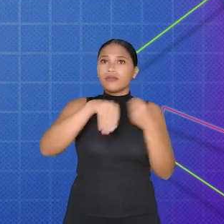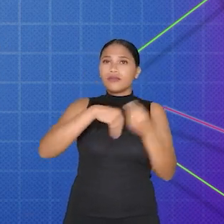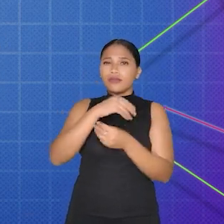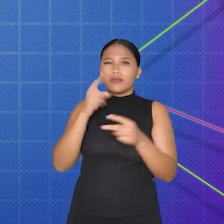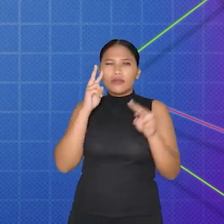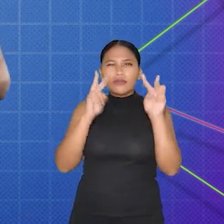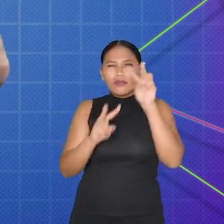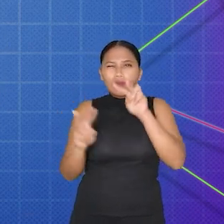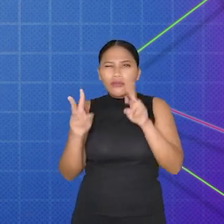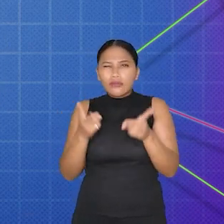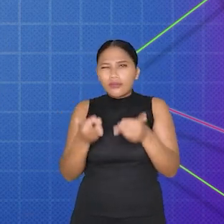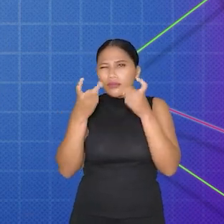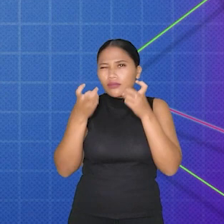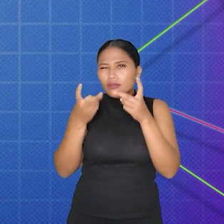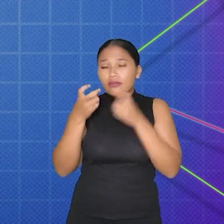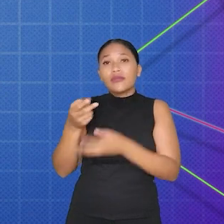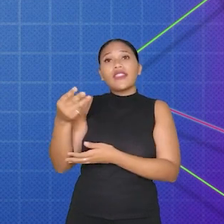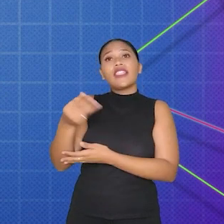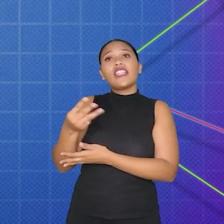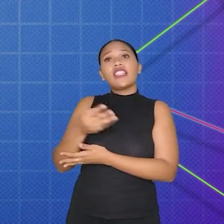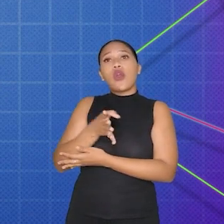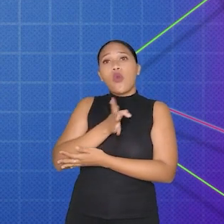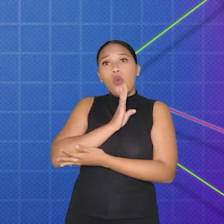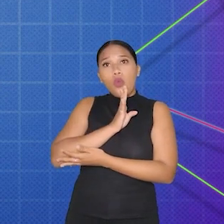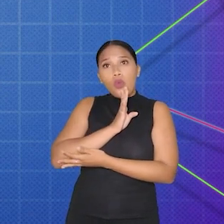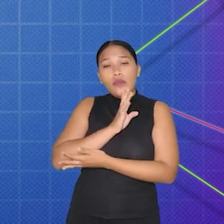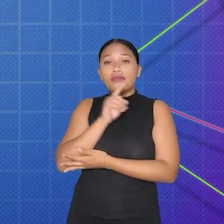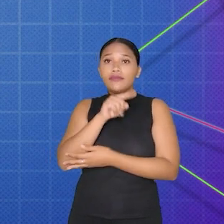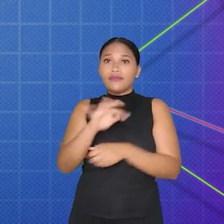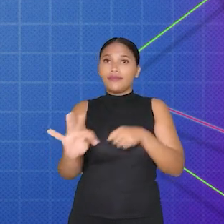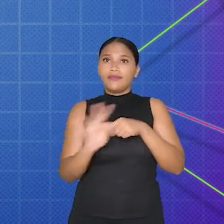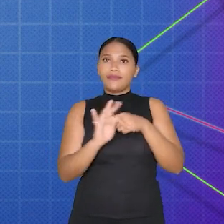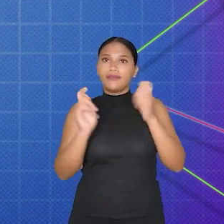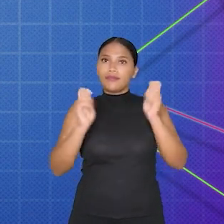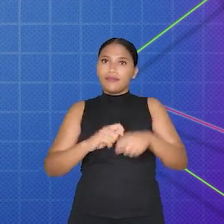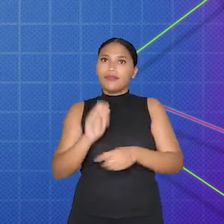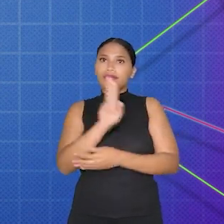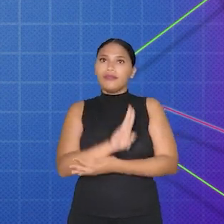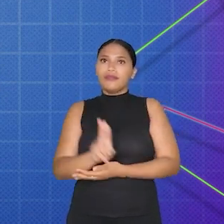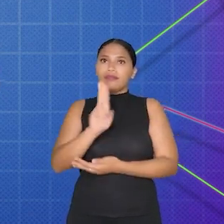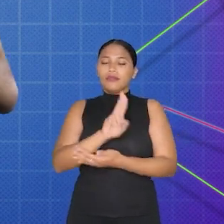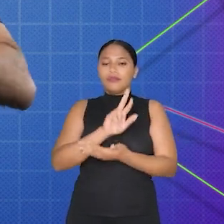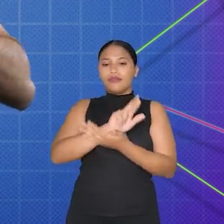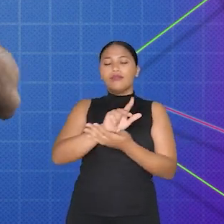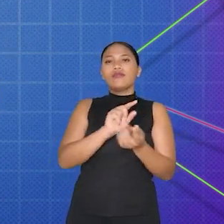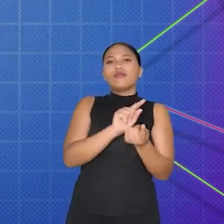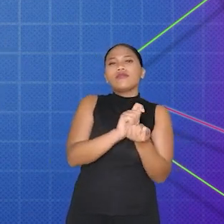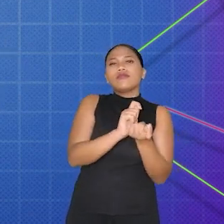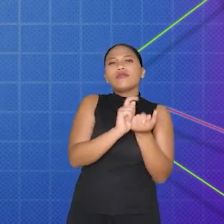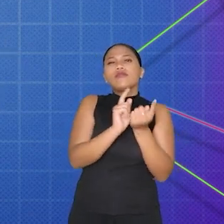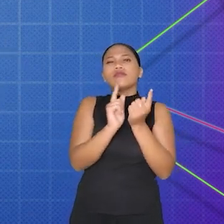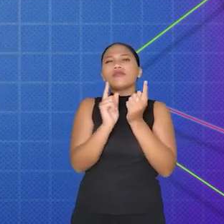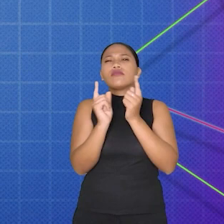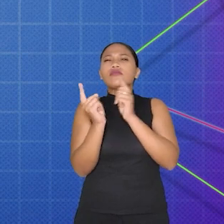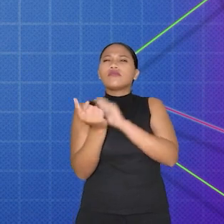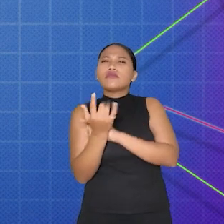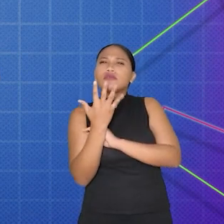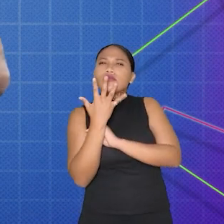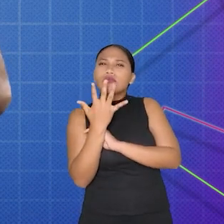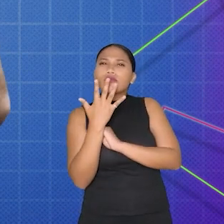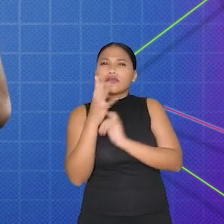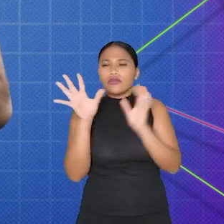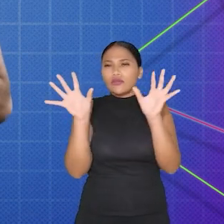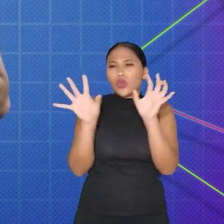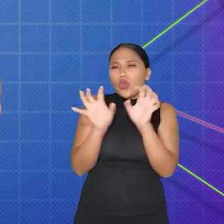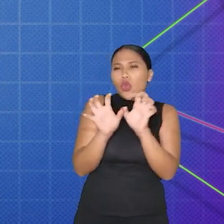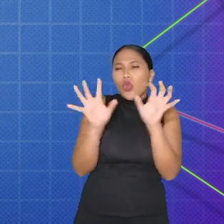mistura ótica, que simula a percepção de uma terceira cor. Essa técnica pode ser usada para criar transições suaves de cor, dando